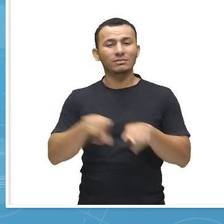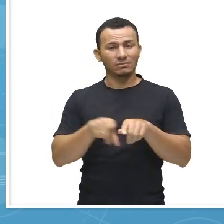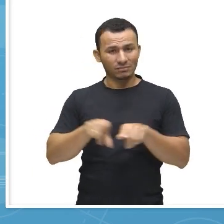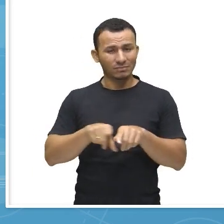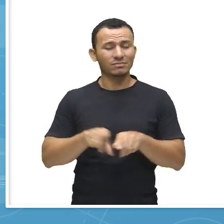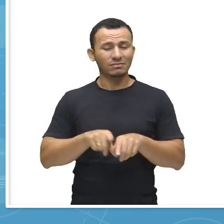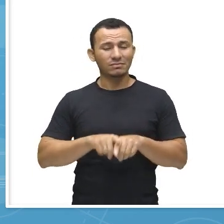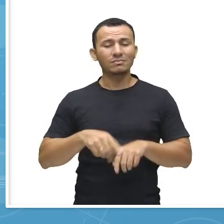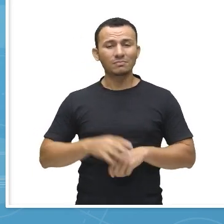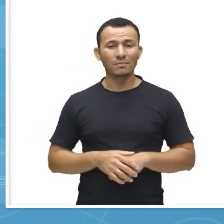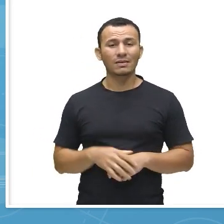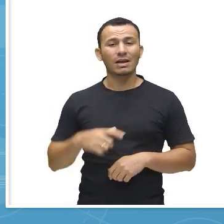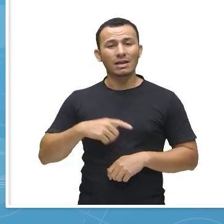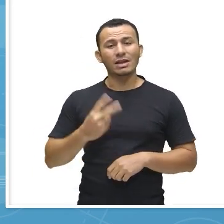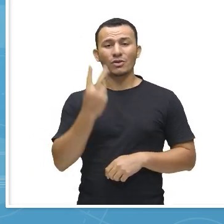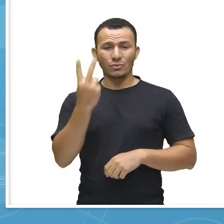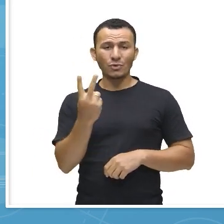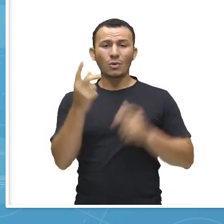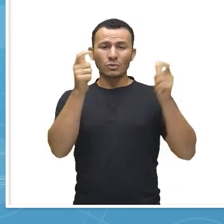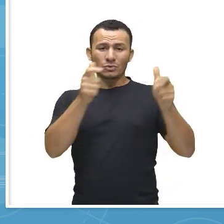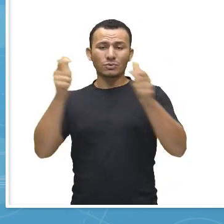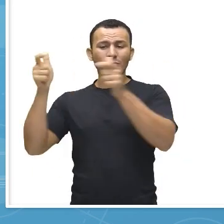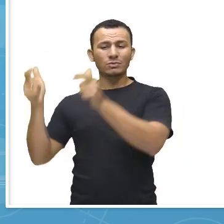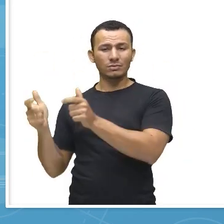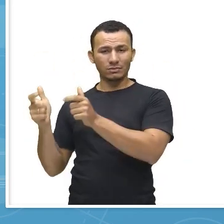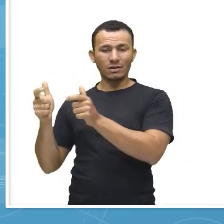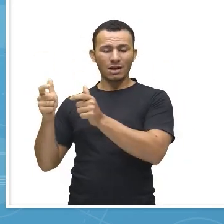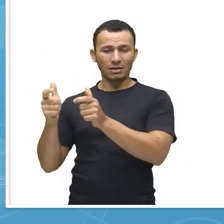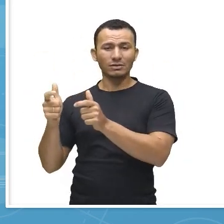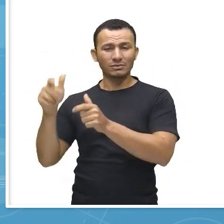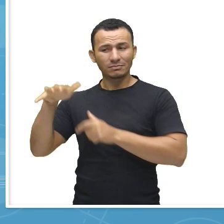também, ela vai fazer parte desse